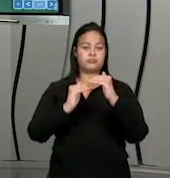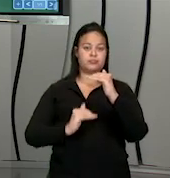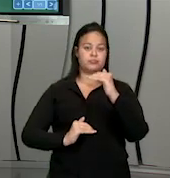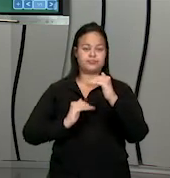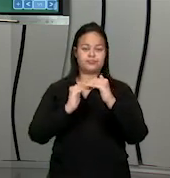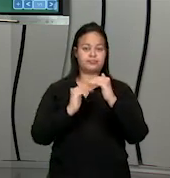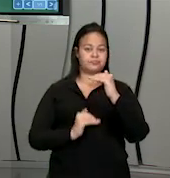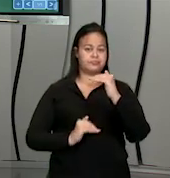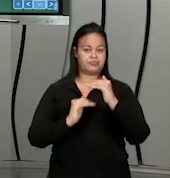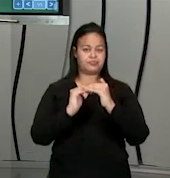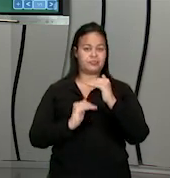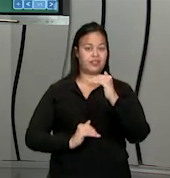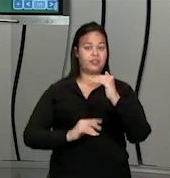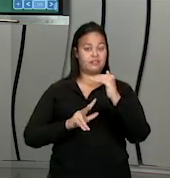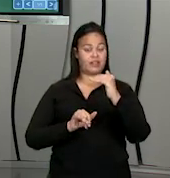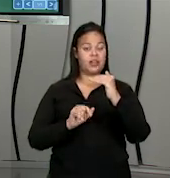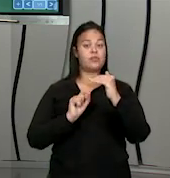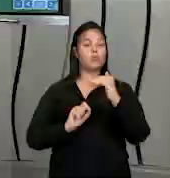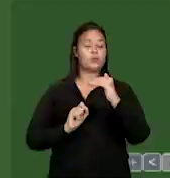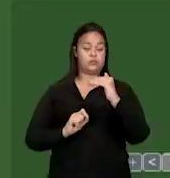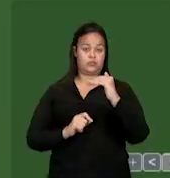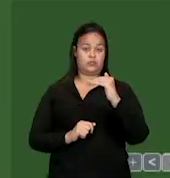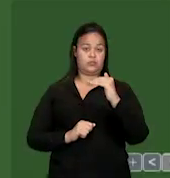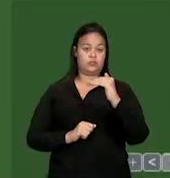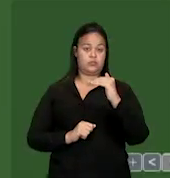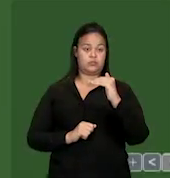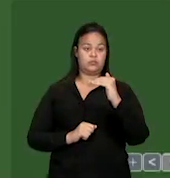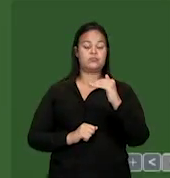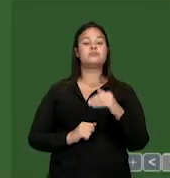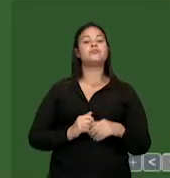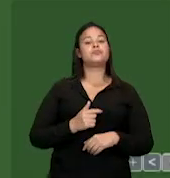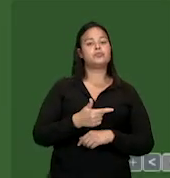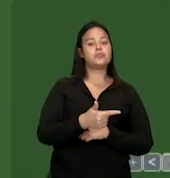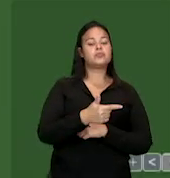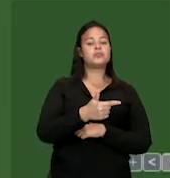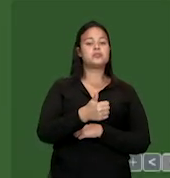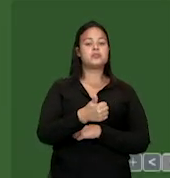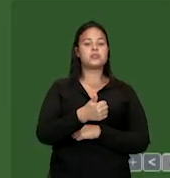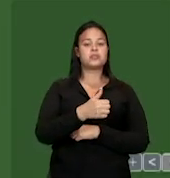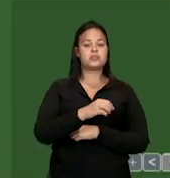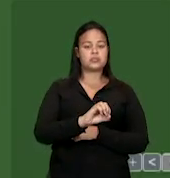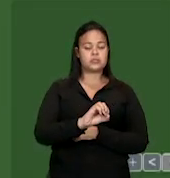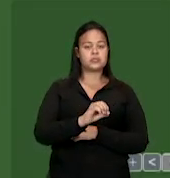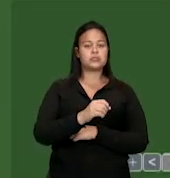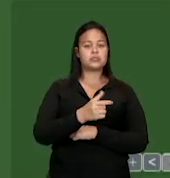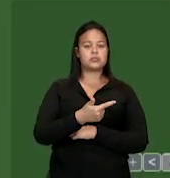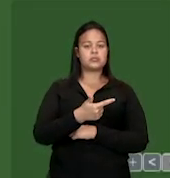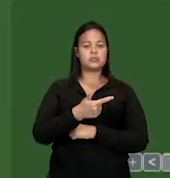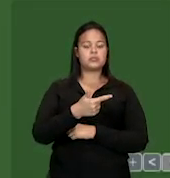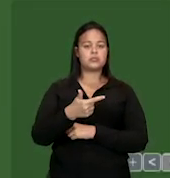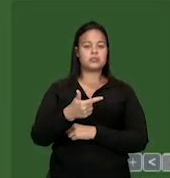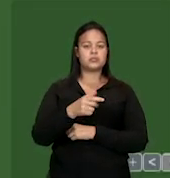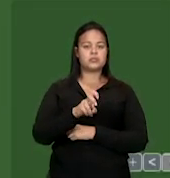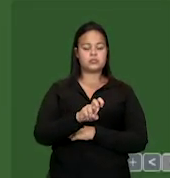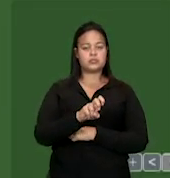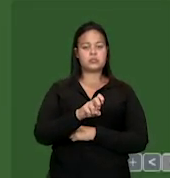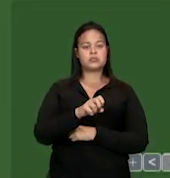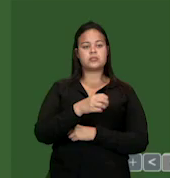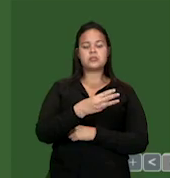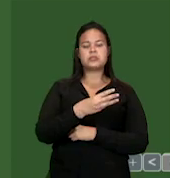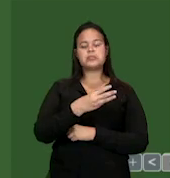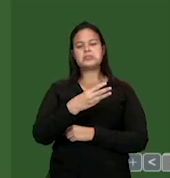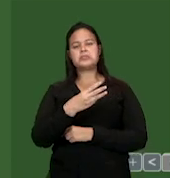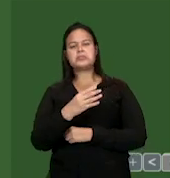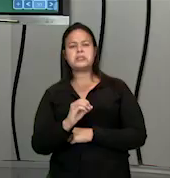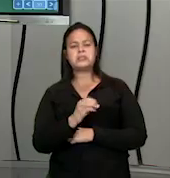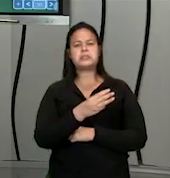de baixo, eu vou ter também o 210, o 225 e o 240, o 330,